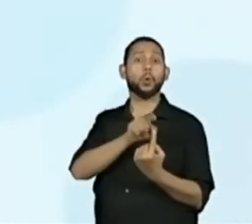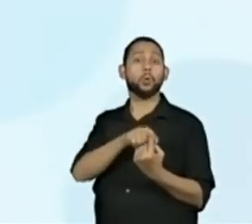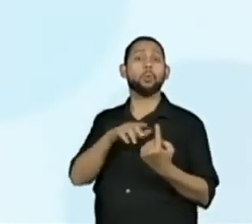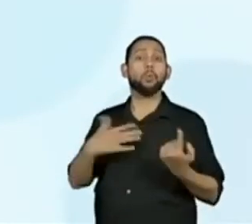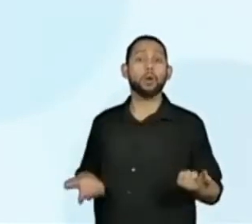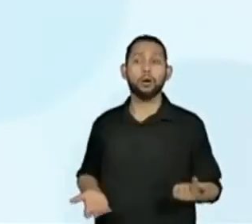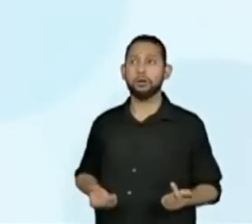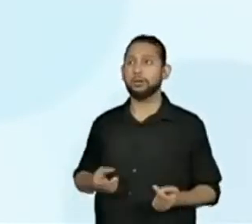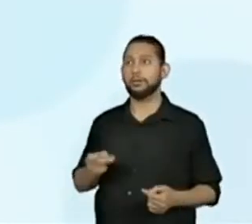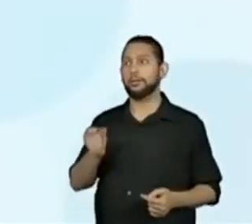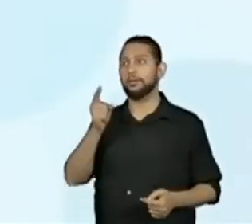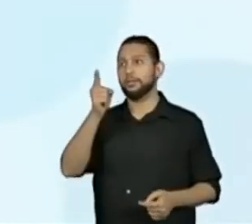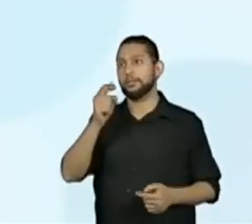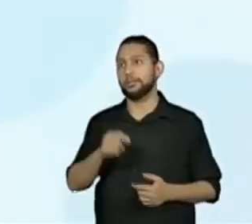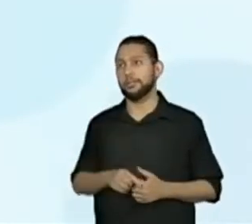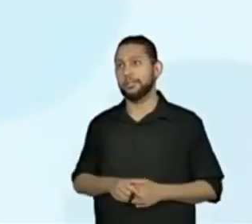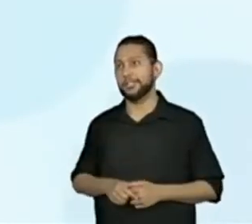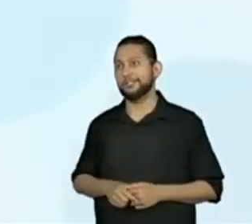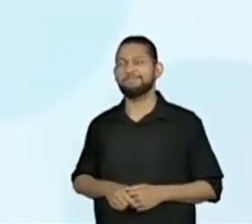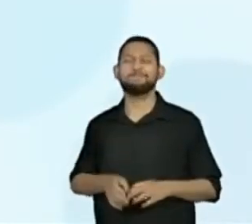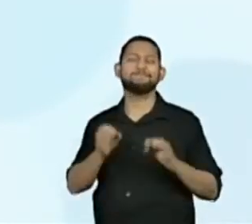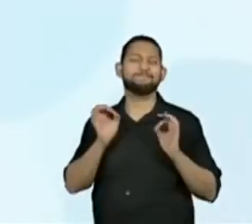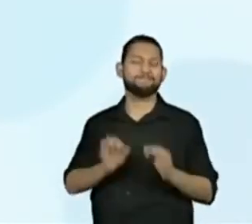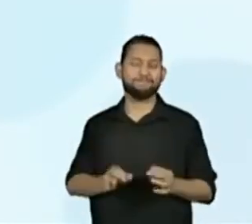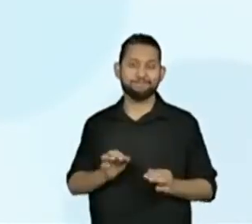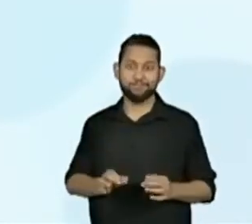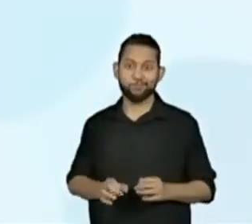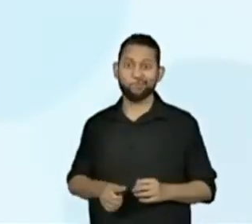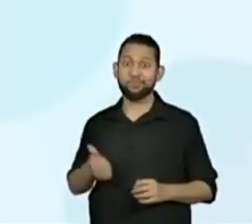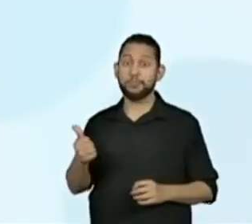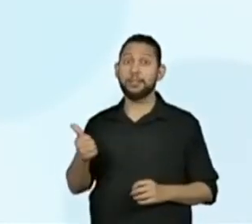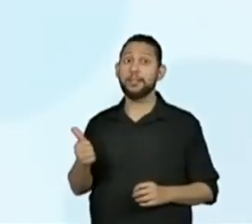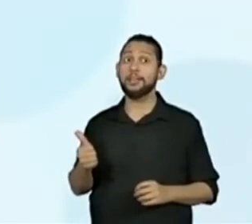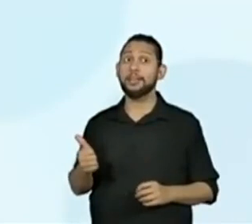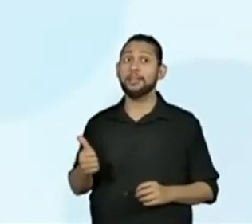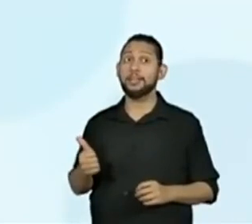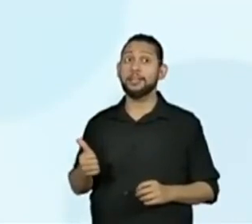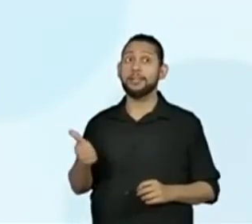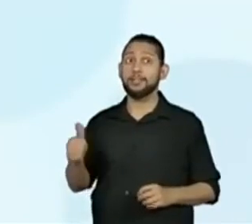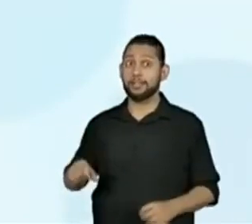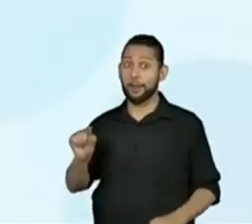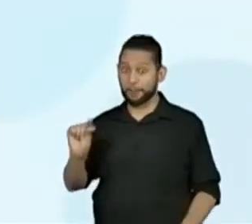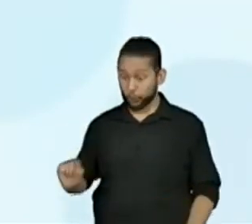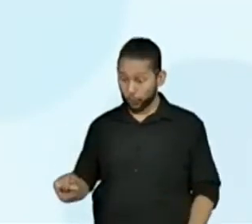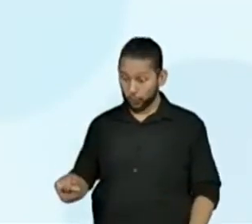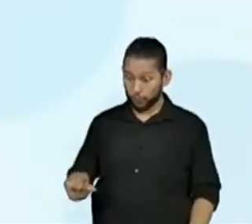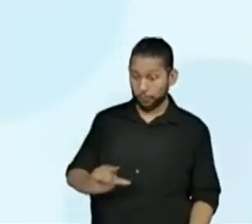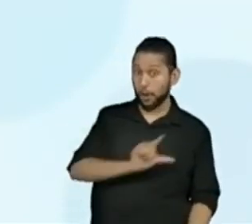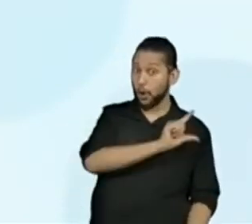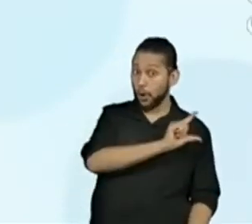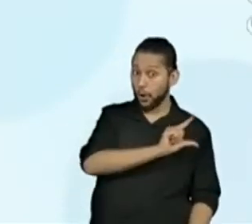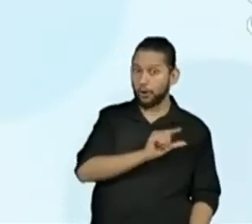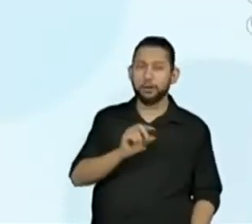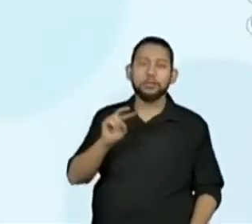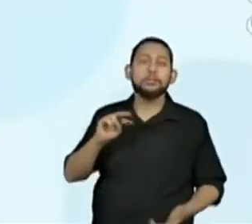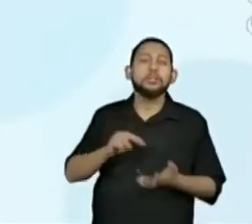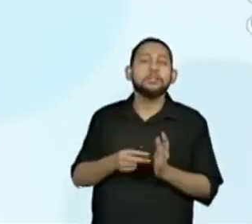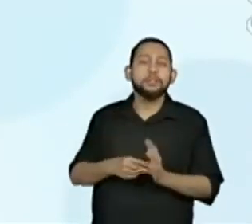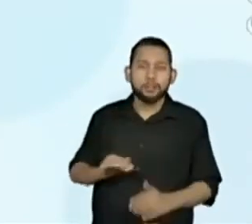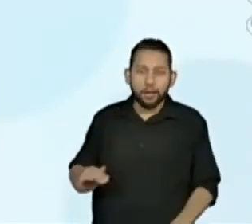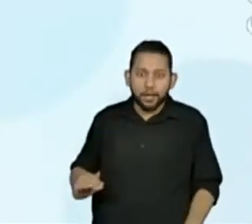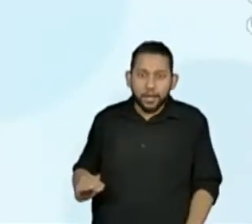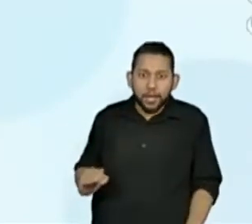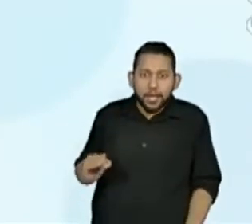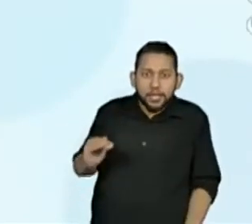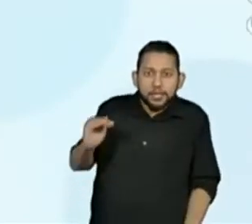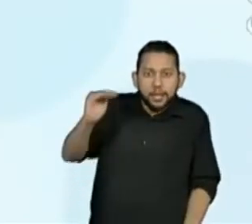não é? Professora Magali falando, ordem crescente, exatamente, galera. Exatamente, é pro. O 9, do menor professora. Para o maior. Então